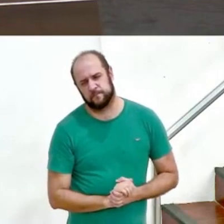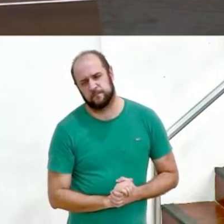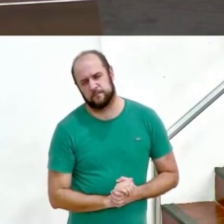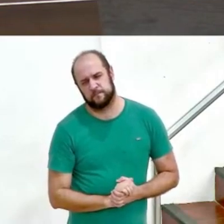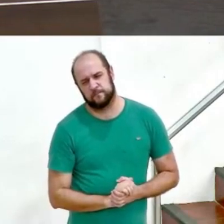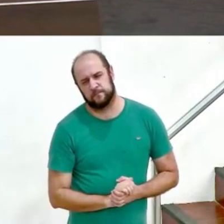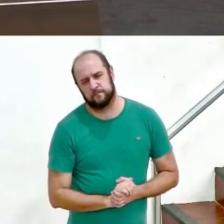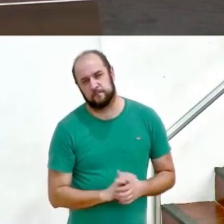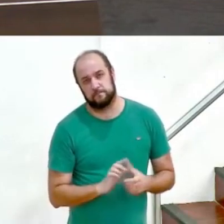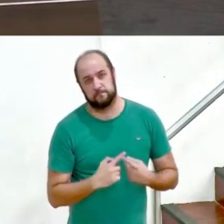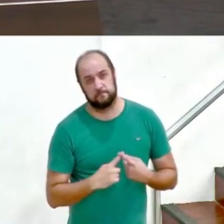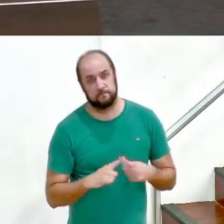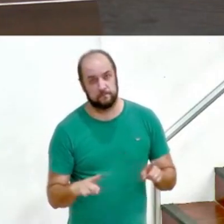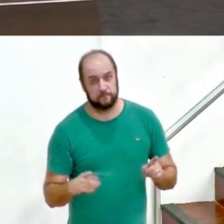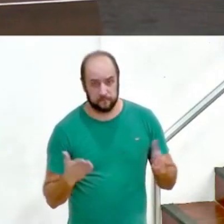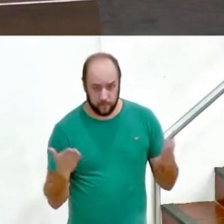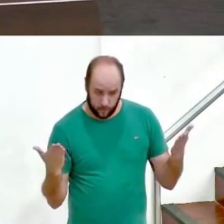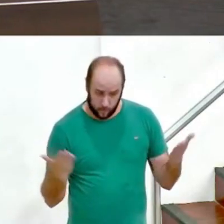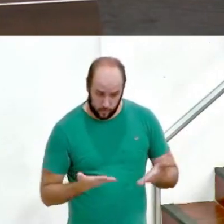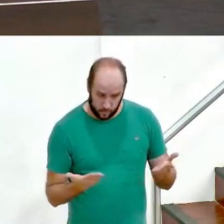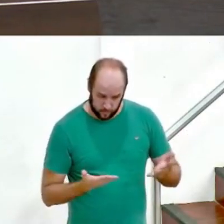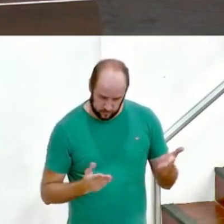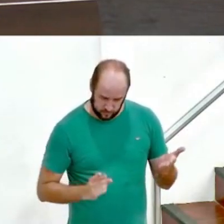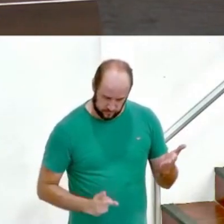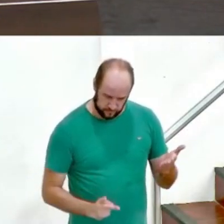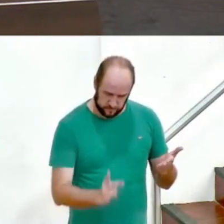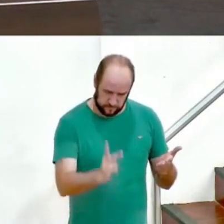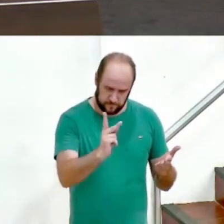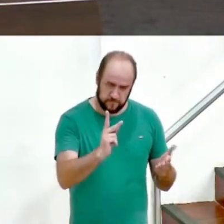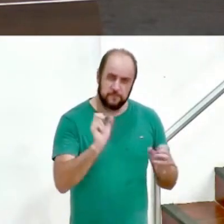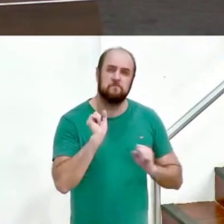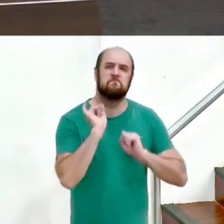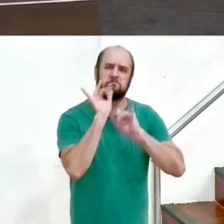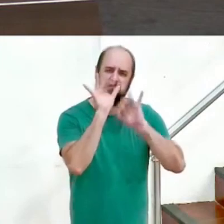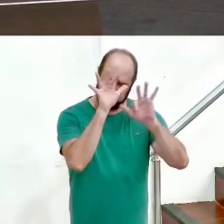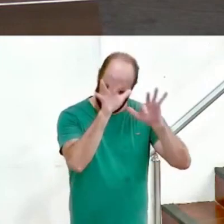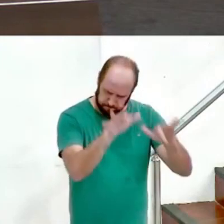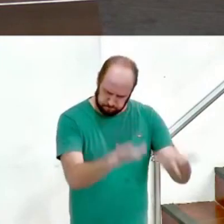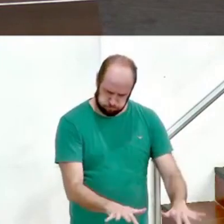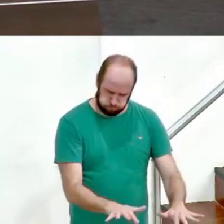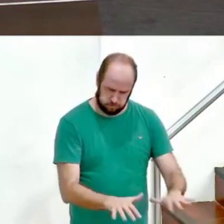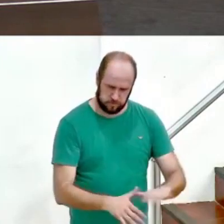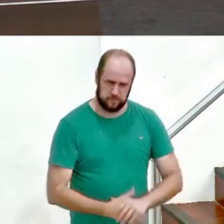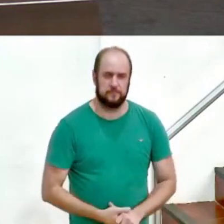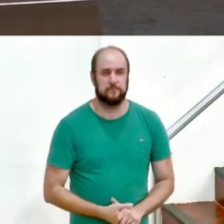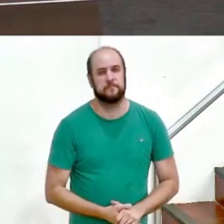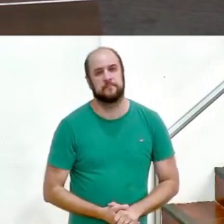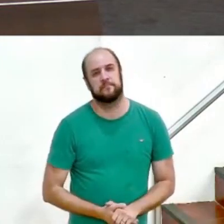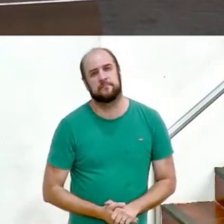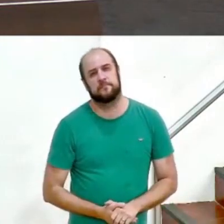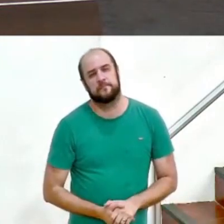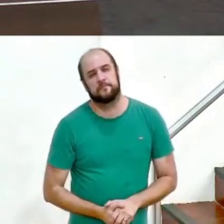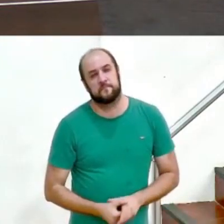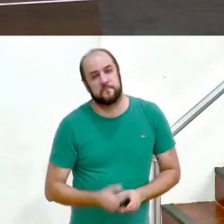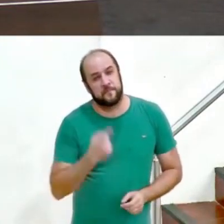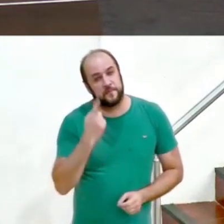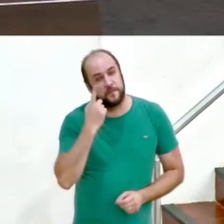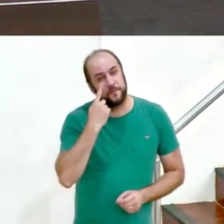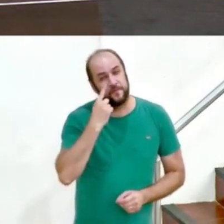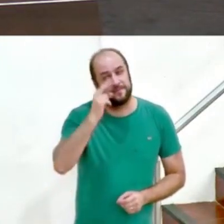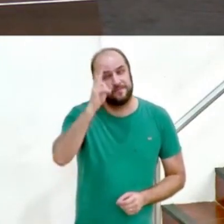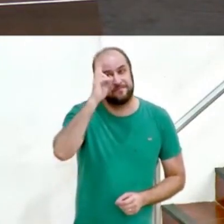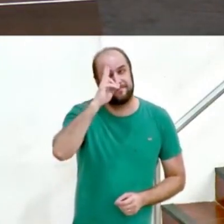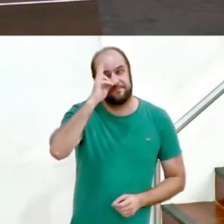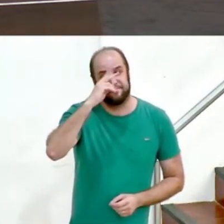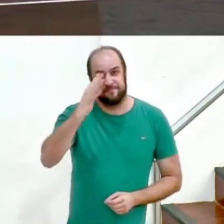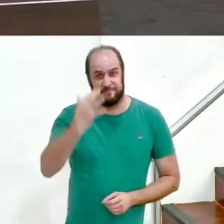Mas, de hoje em diante, eu abençoarei vocês. Ao olhar para a história da redenção,